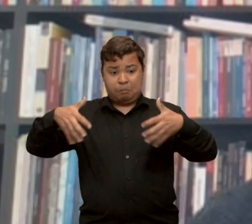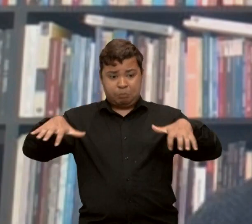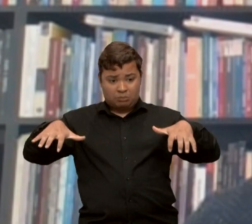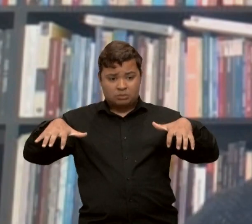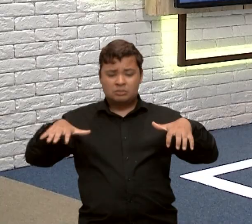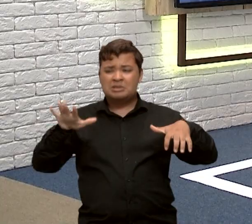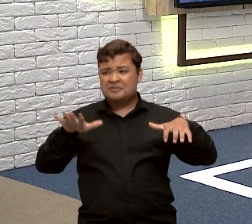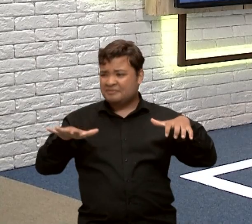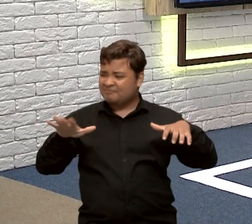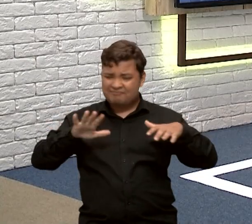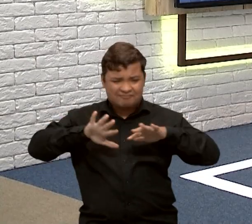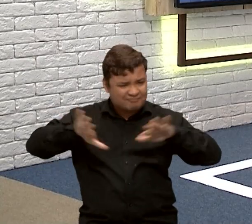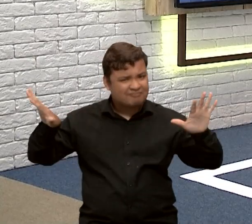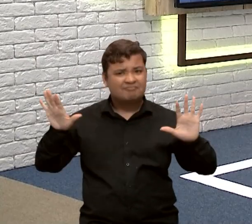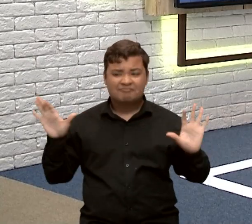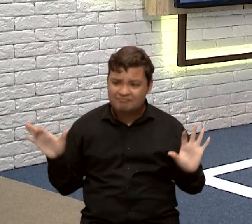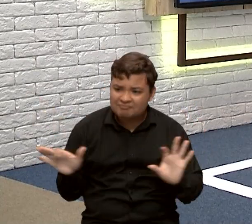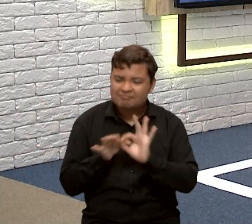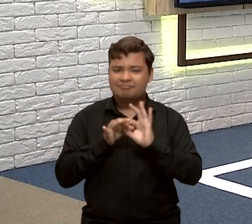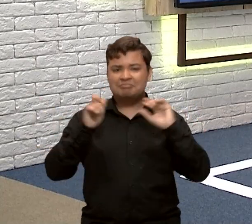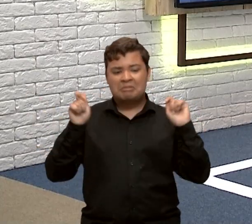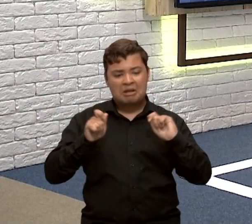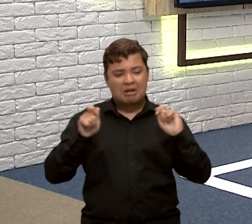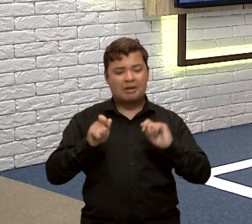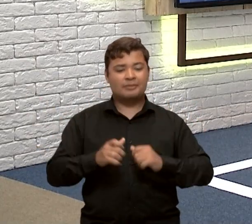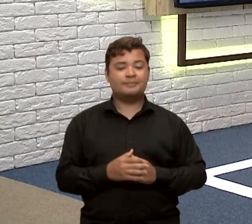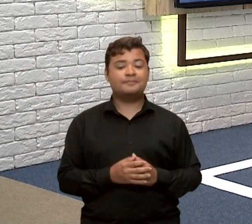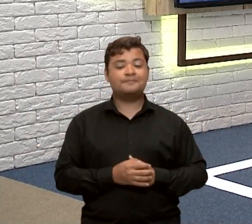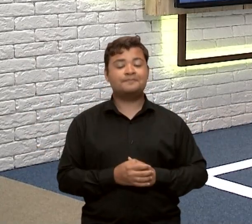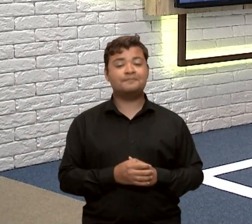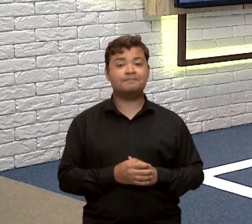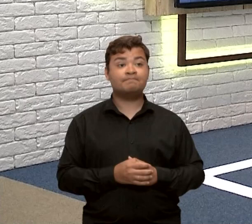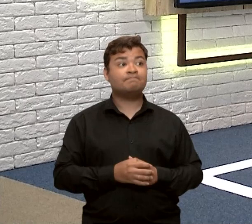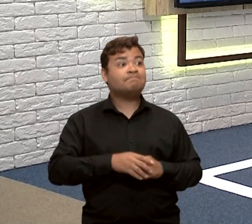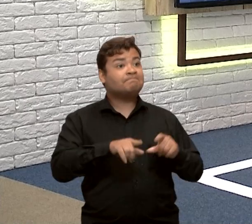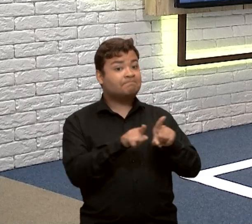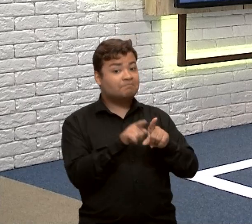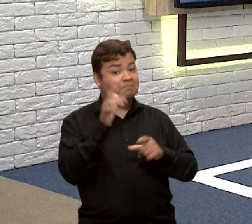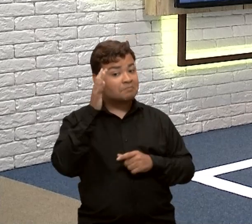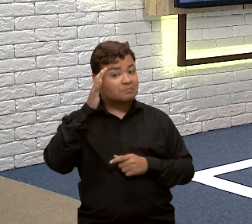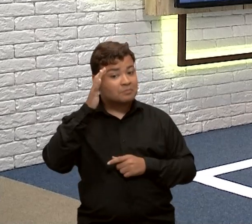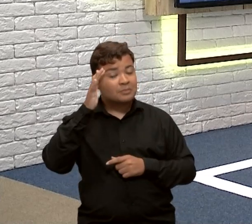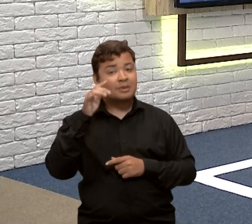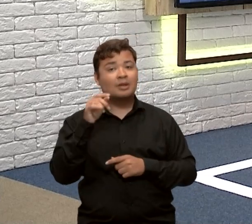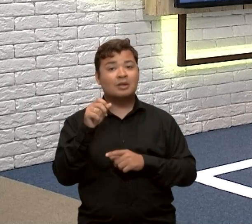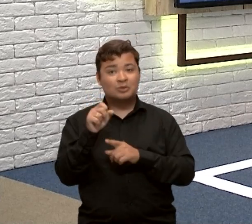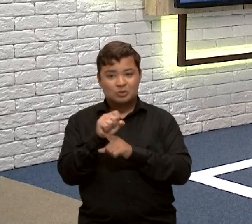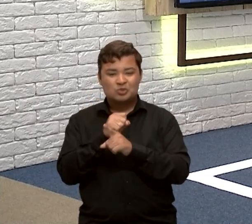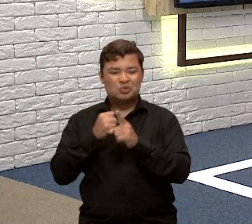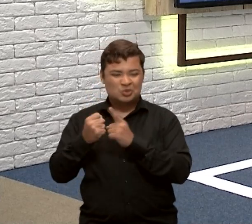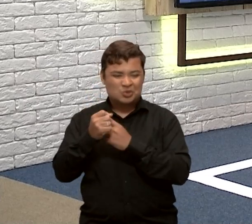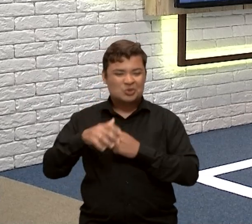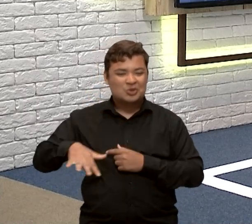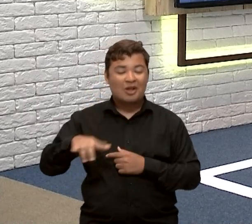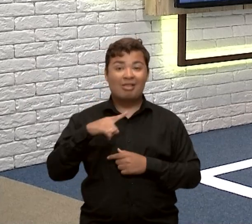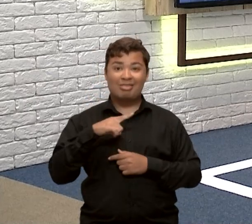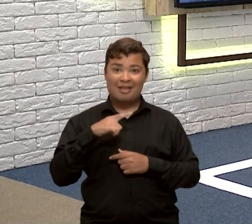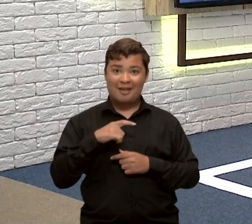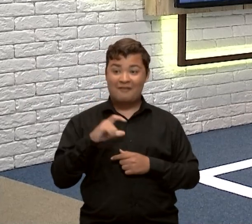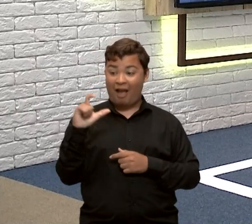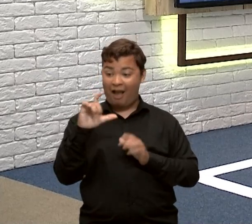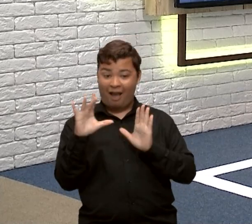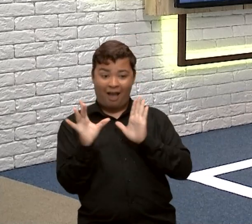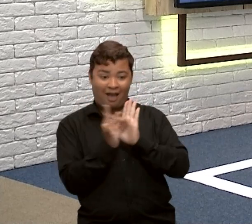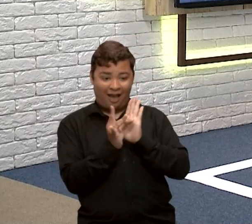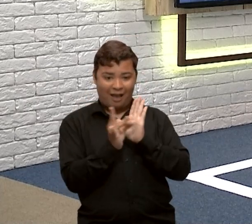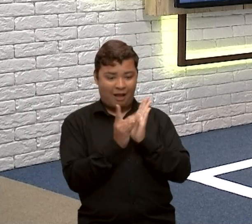ano. E falando em sociedade também, a gente teve um outro fenômeno aí, que é o álbum de figurinhas, né? Que deu o que falar,